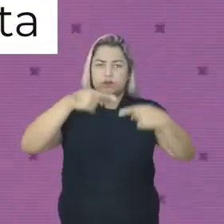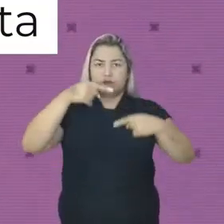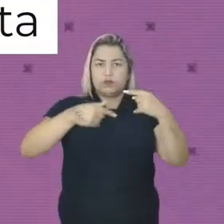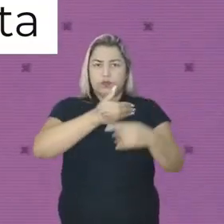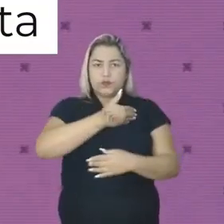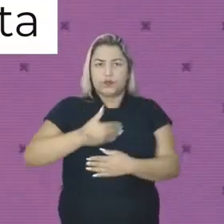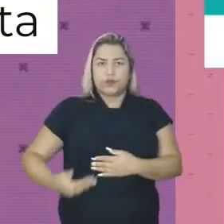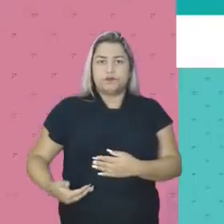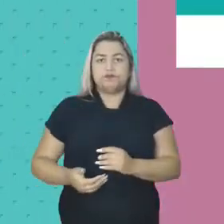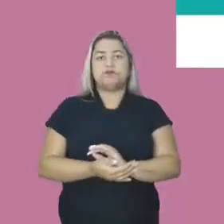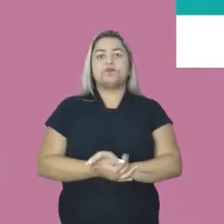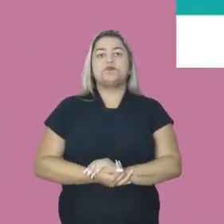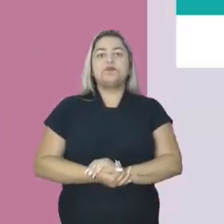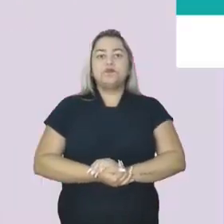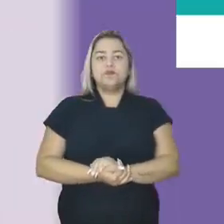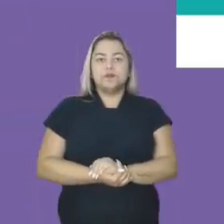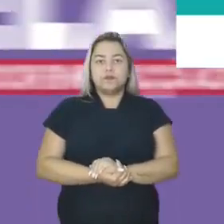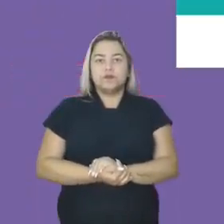pública.